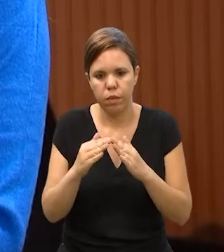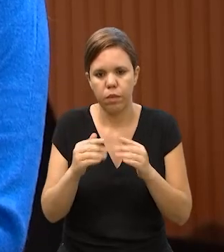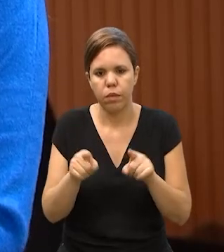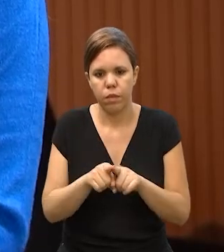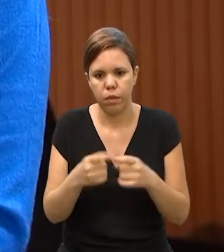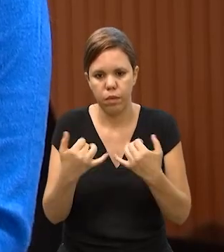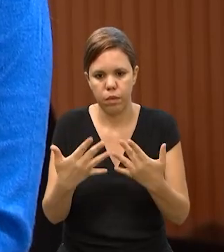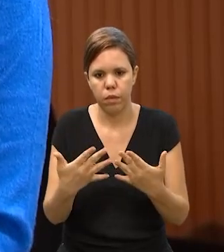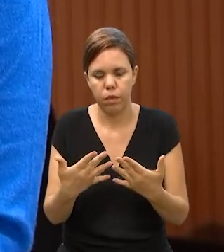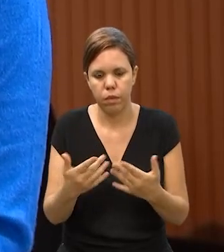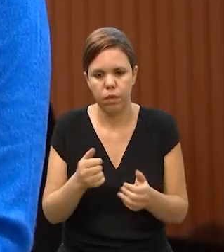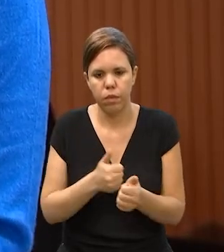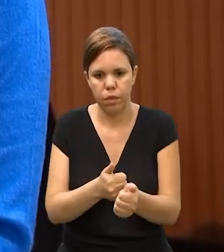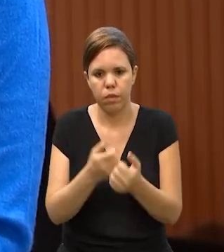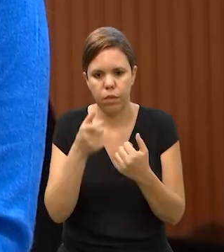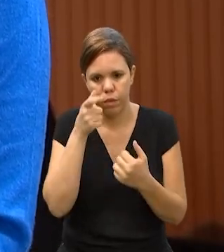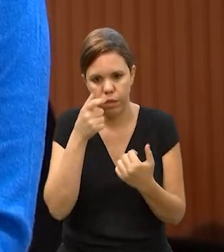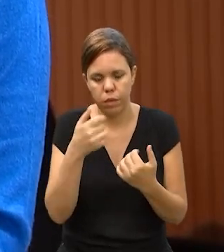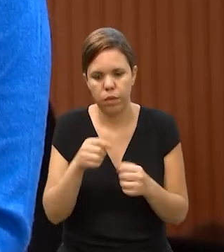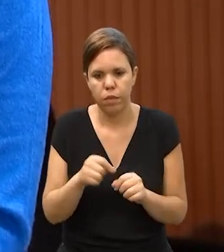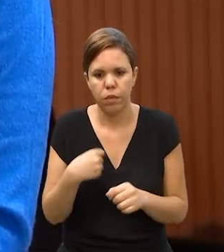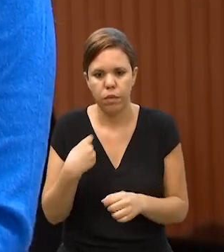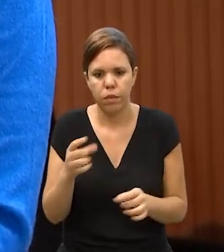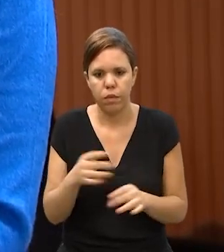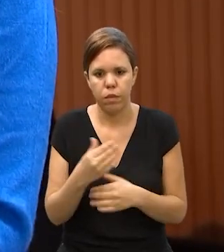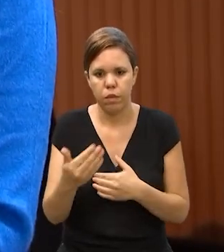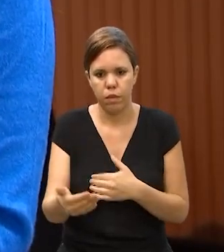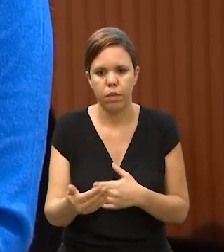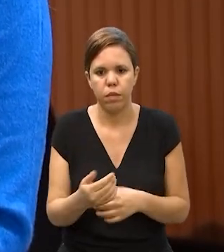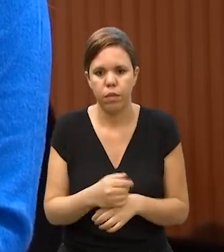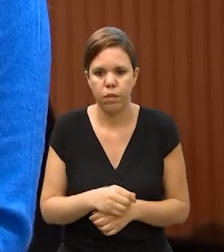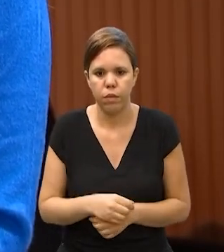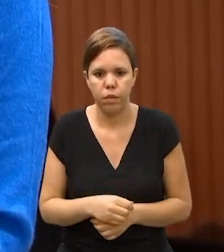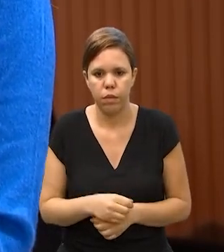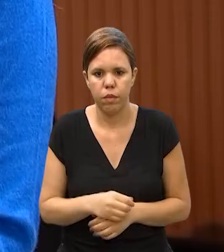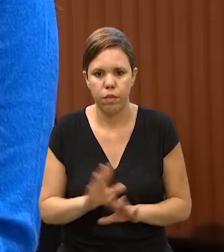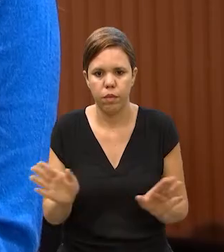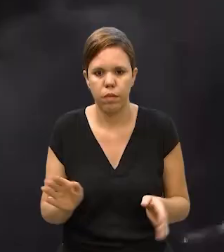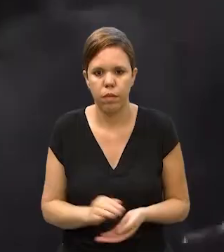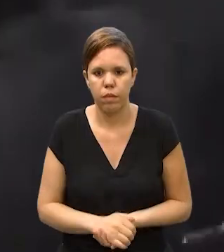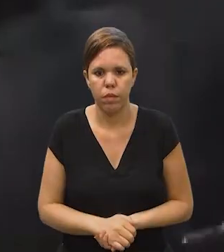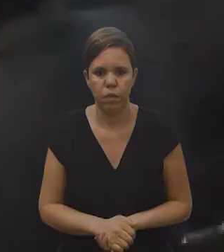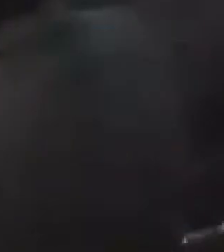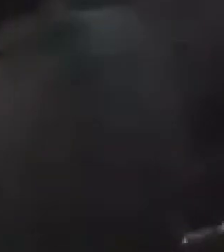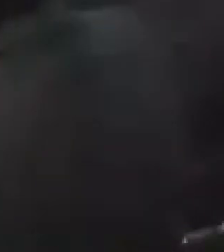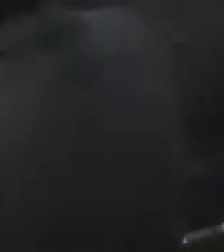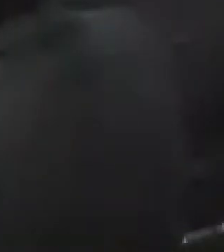também, muito obrigada pela companhia e audiência e a gente se vê na próxima edição do Em Pauta. Tchau!